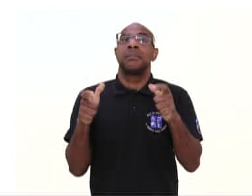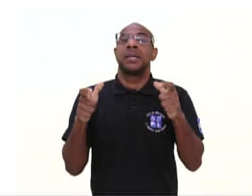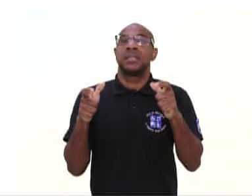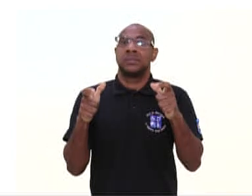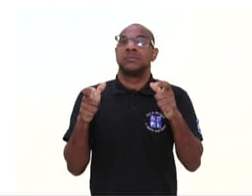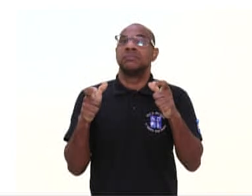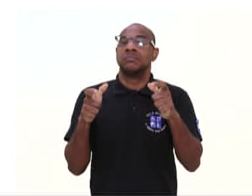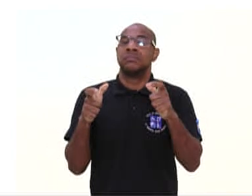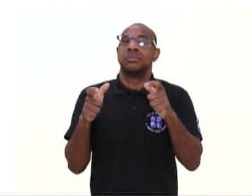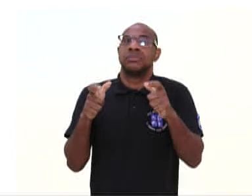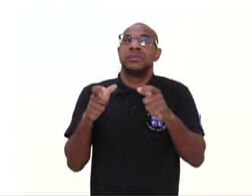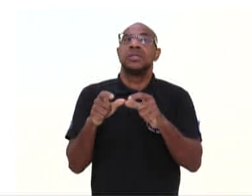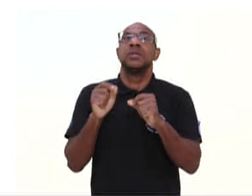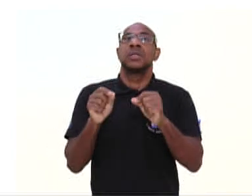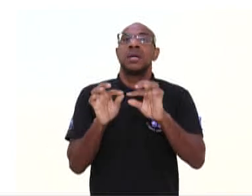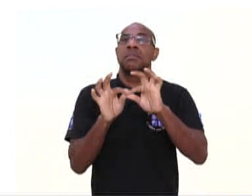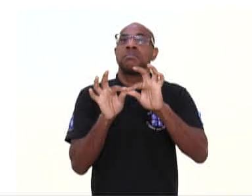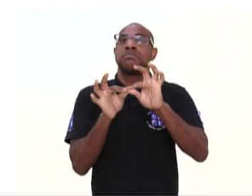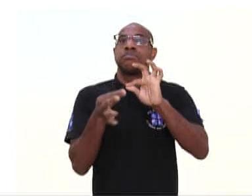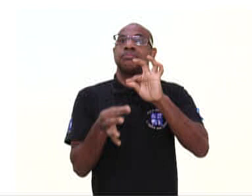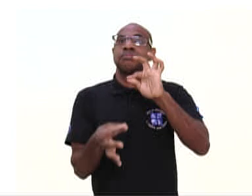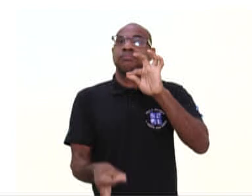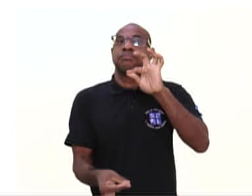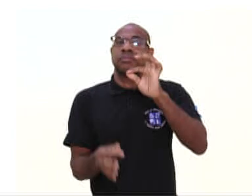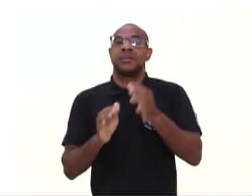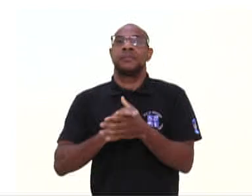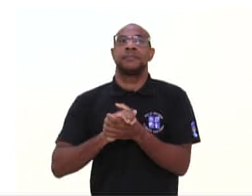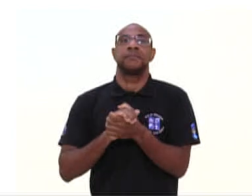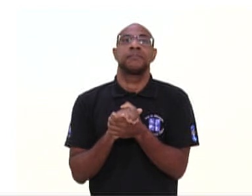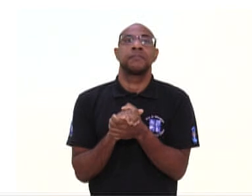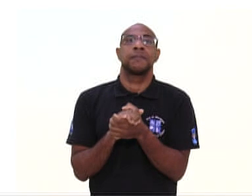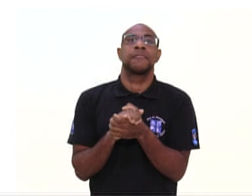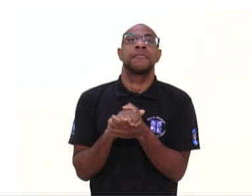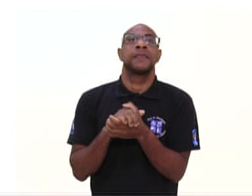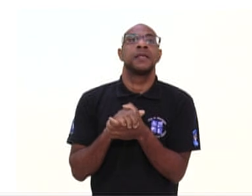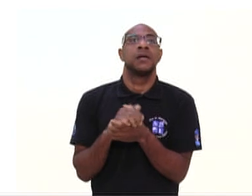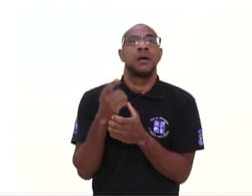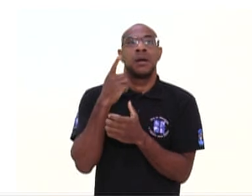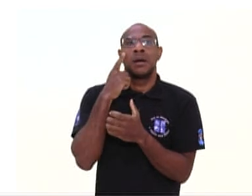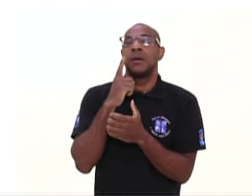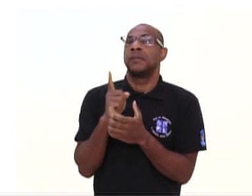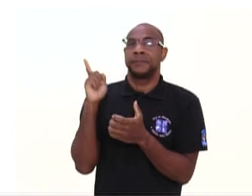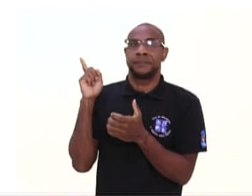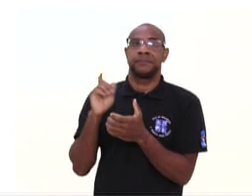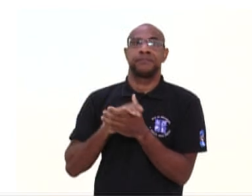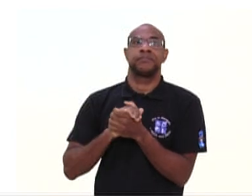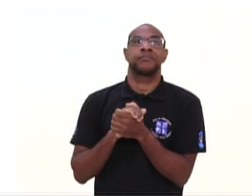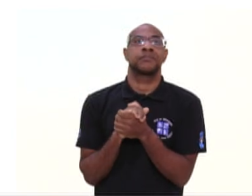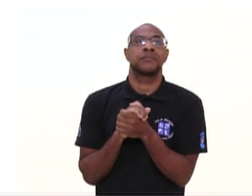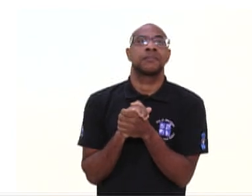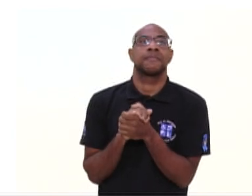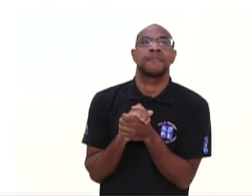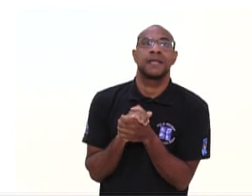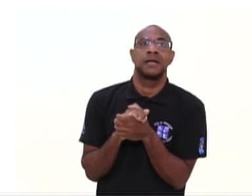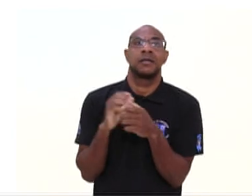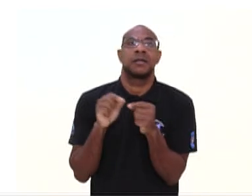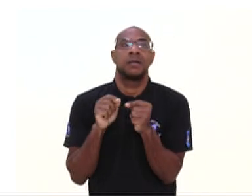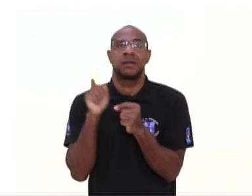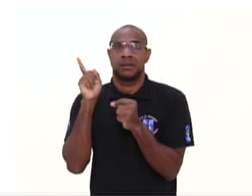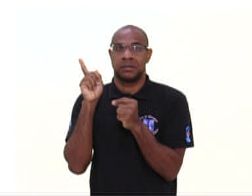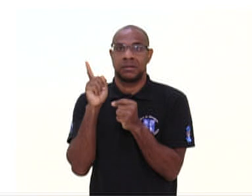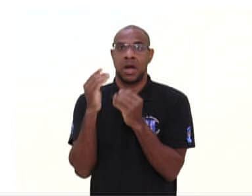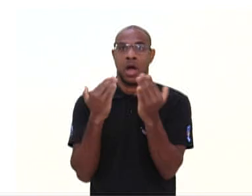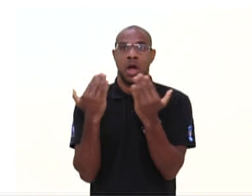maior e a rolagem na tela quando circula digitalmente. Então eu vou começar a fazer o recorte,